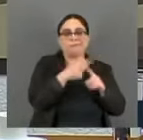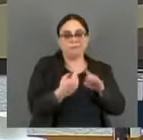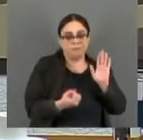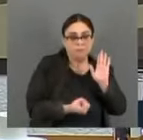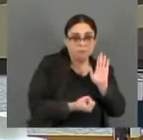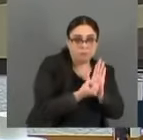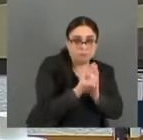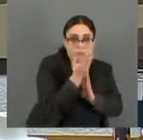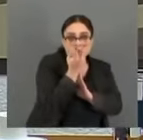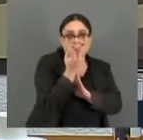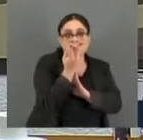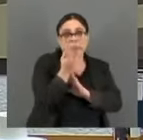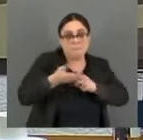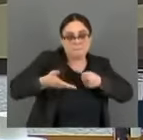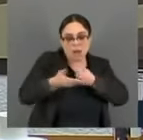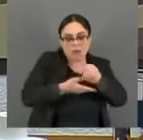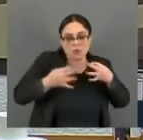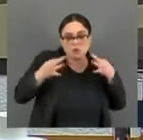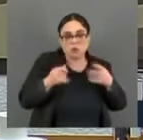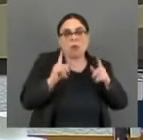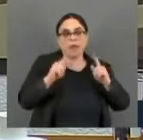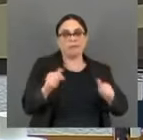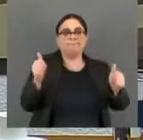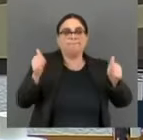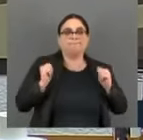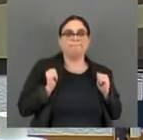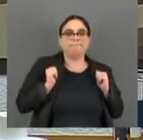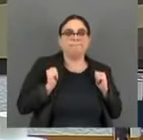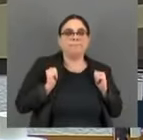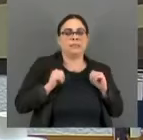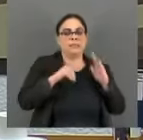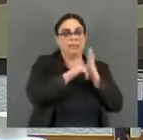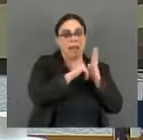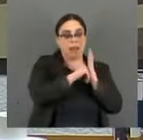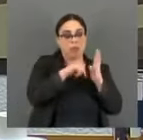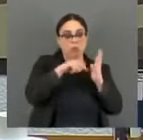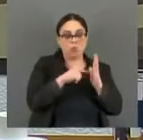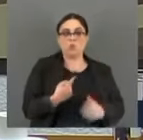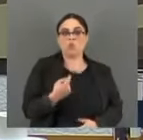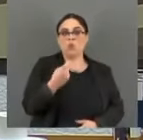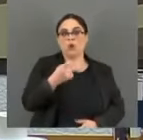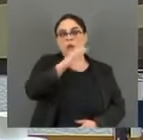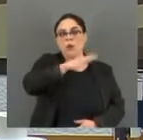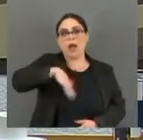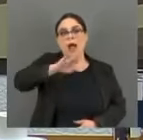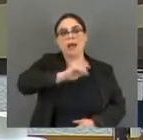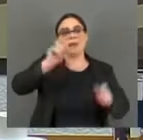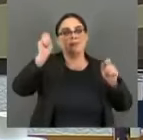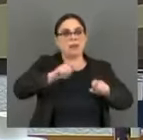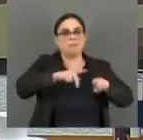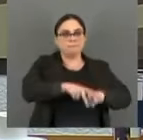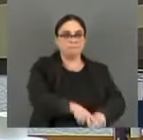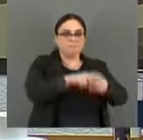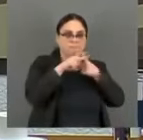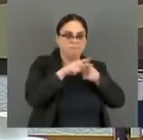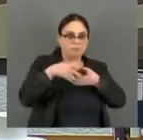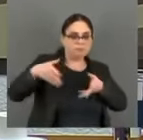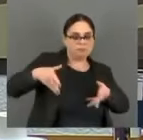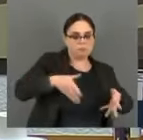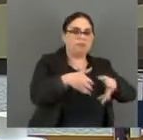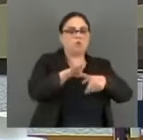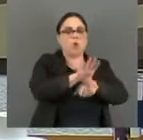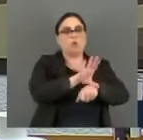tudo está na passividade do Senado que é o único órgão capaz de corrigir esse desvio da